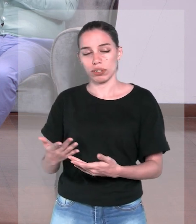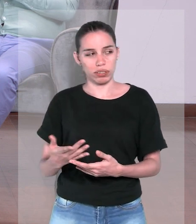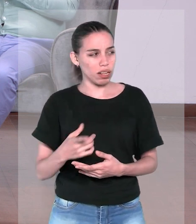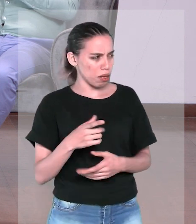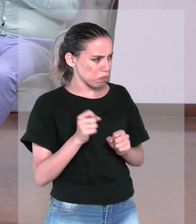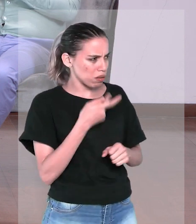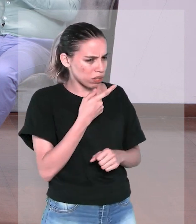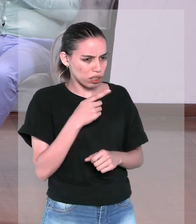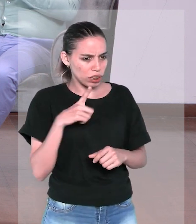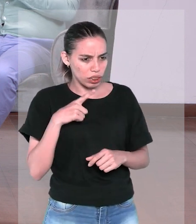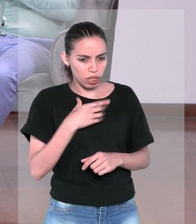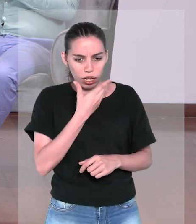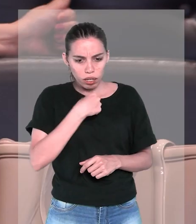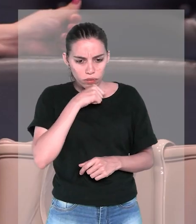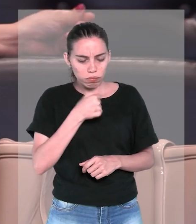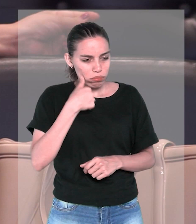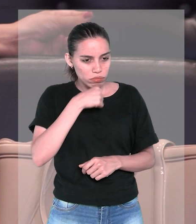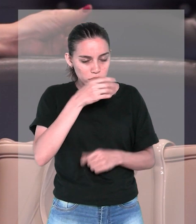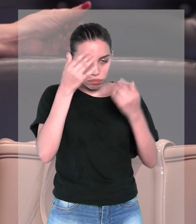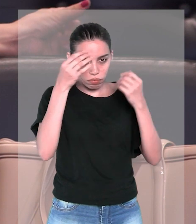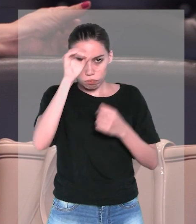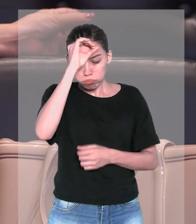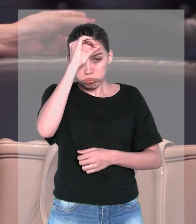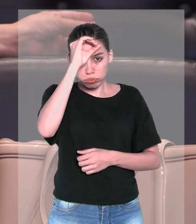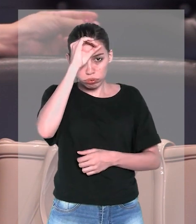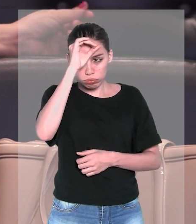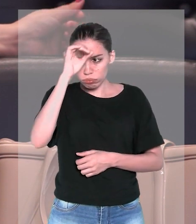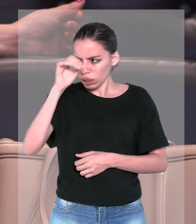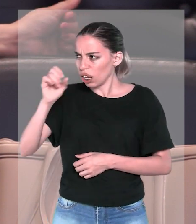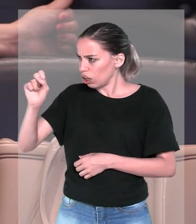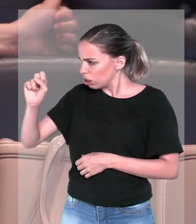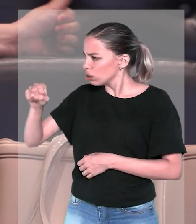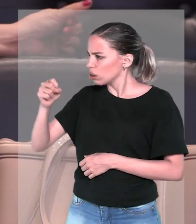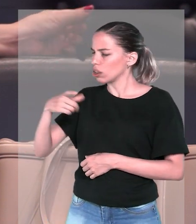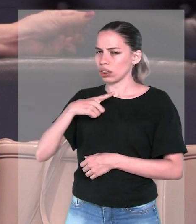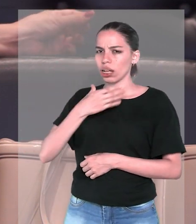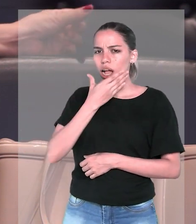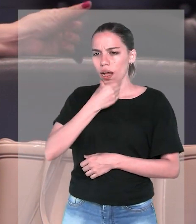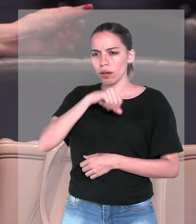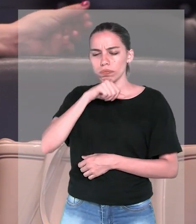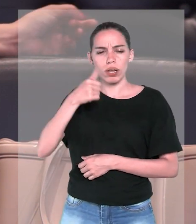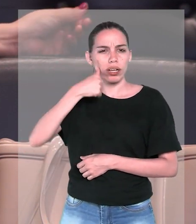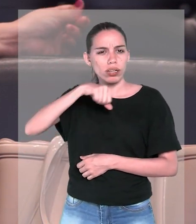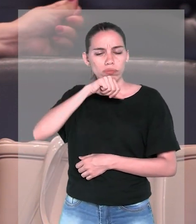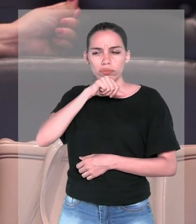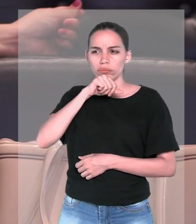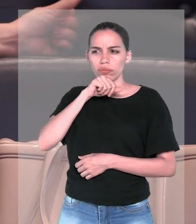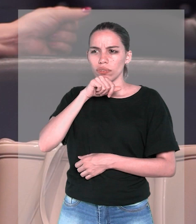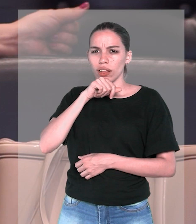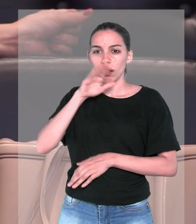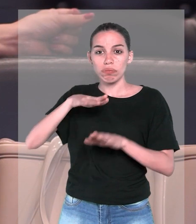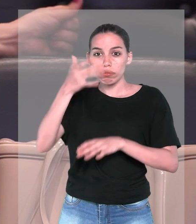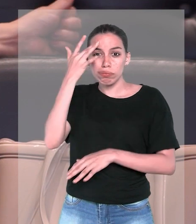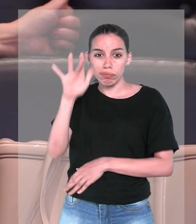todas elas, são consensuais em dizer que há problemas sérios no campo mental nas graduações, que a gente não via, né? Quer dizer,